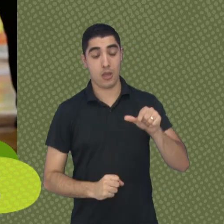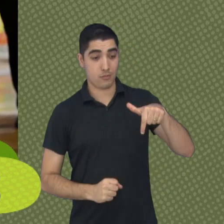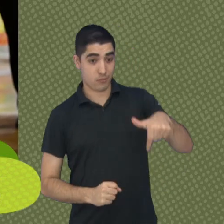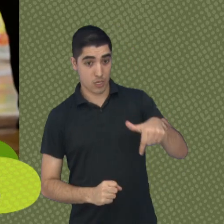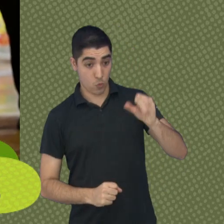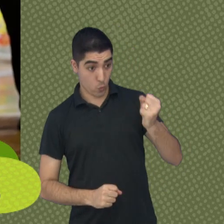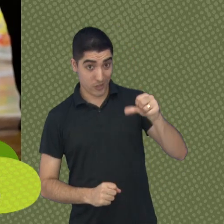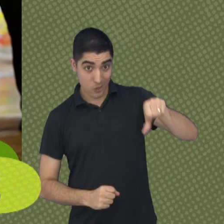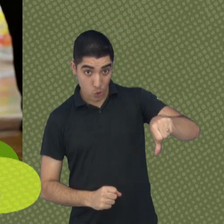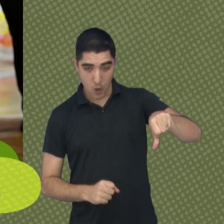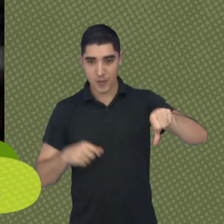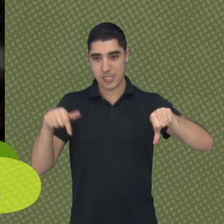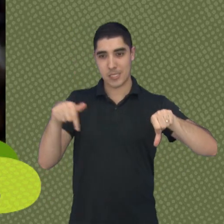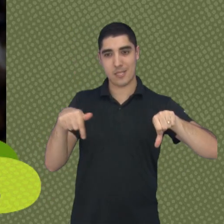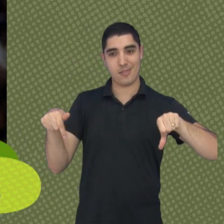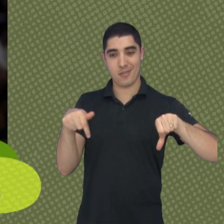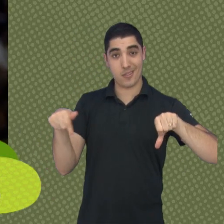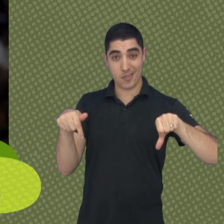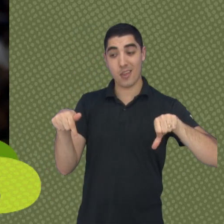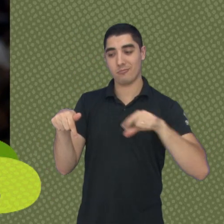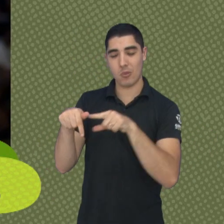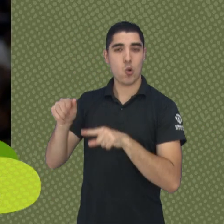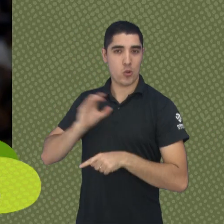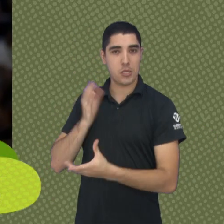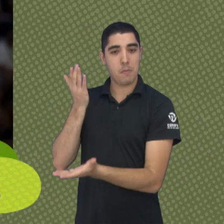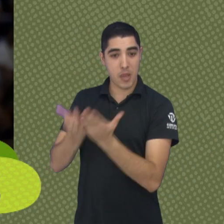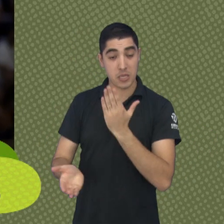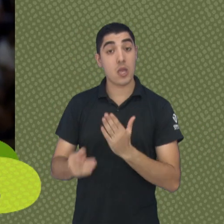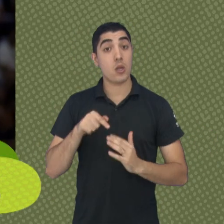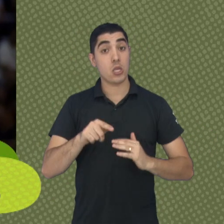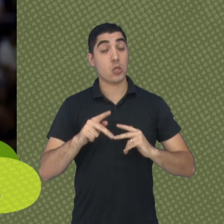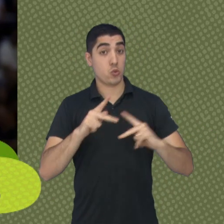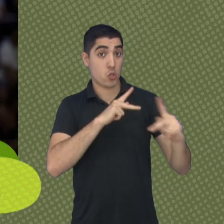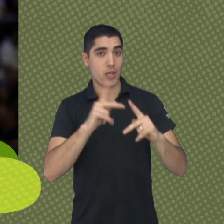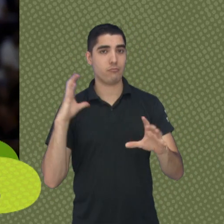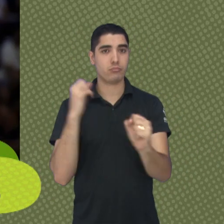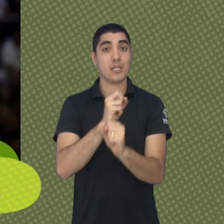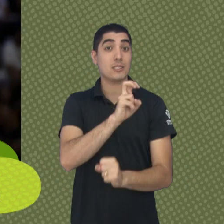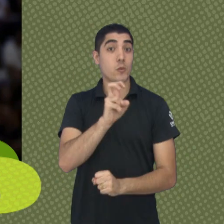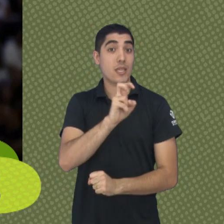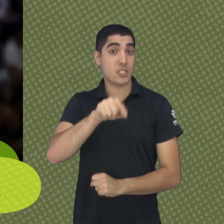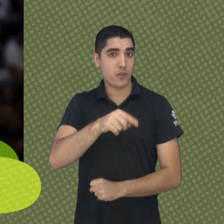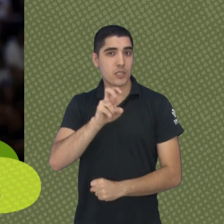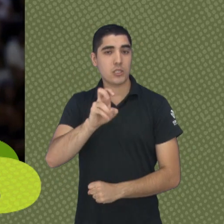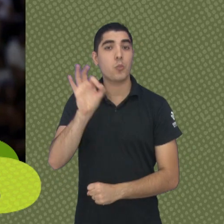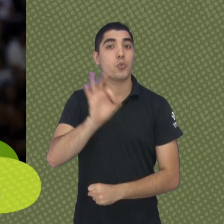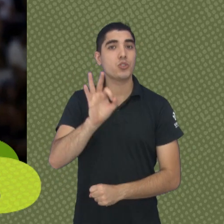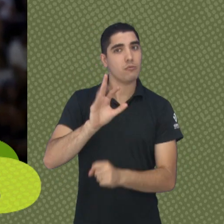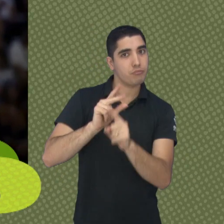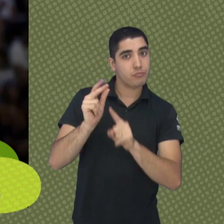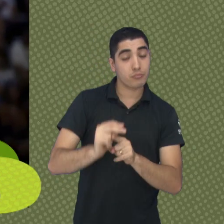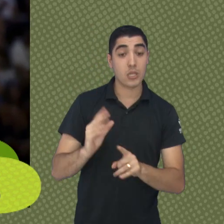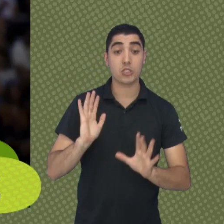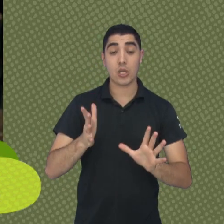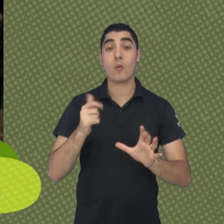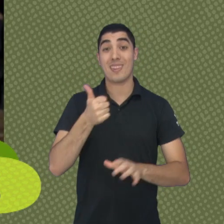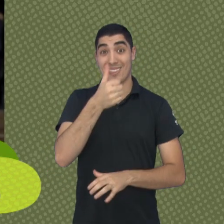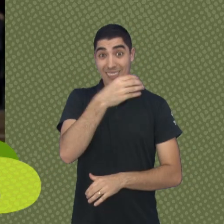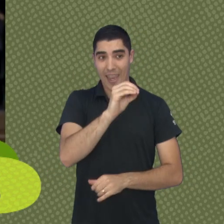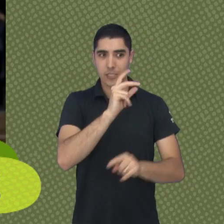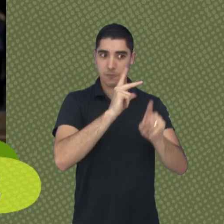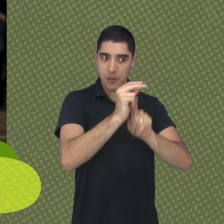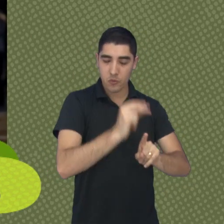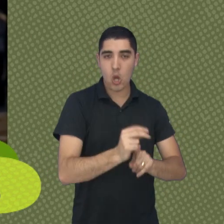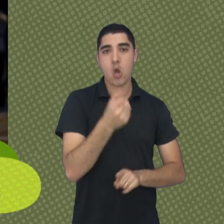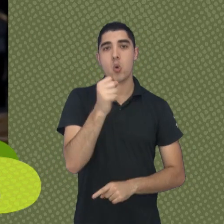9ª posição com 55,6% de aproveitamento, somando agora 10 vitórias e 8 derrotas. Esse jogo que era um